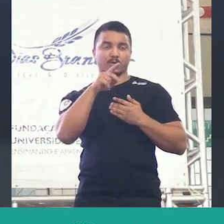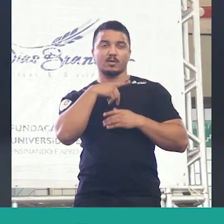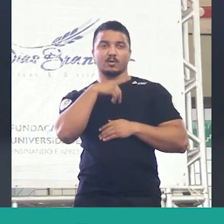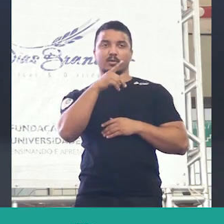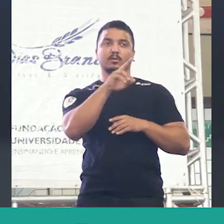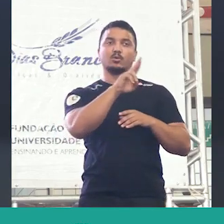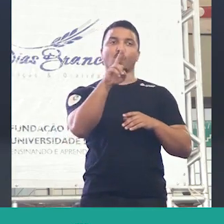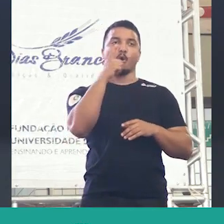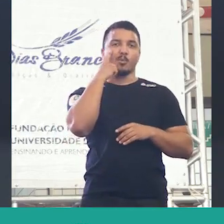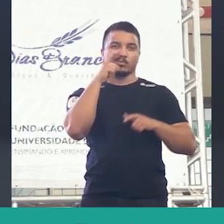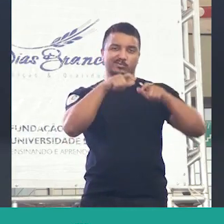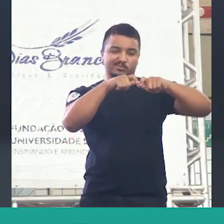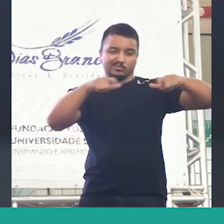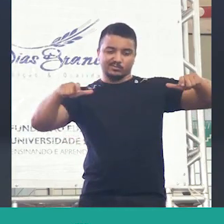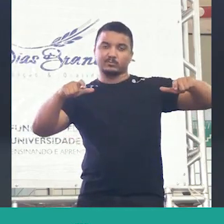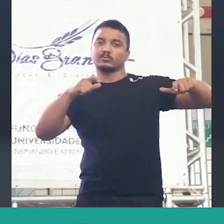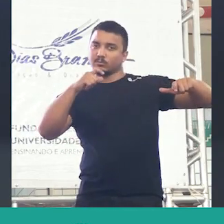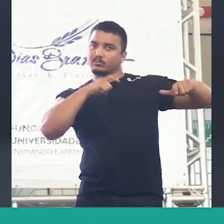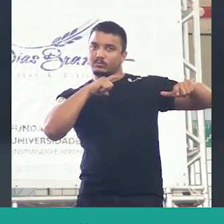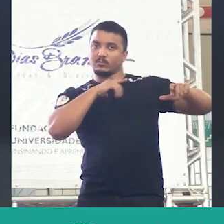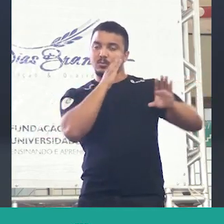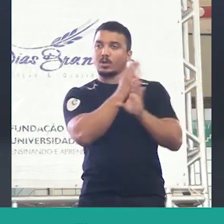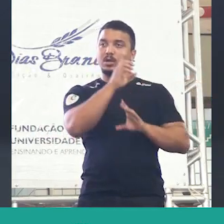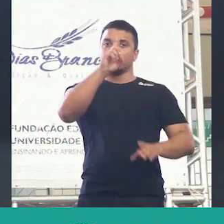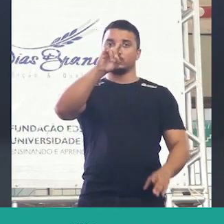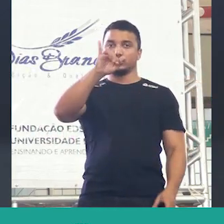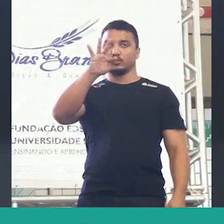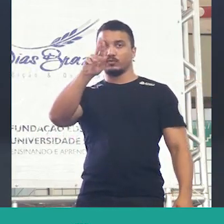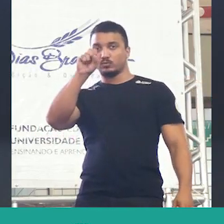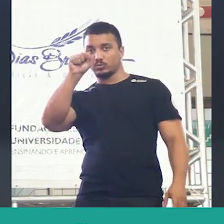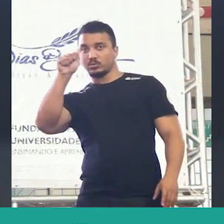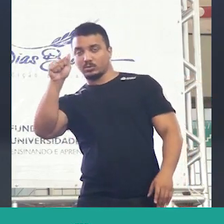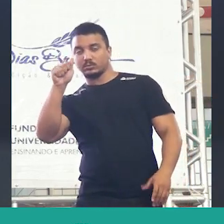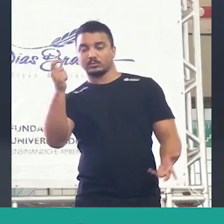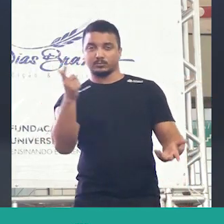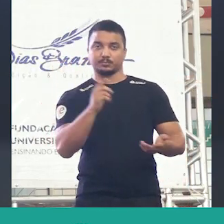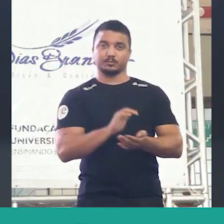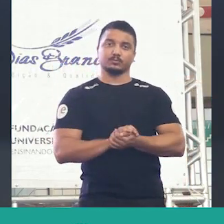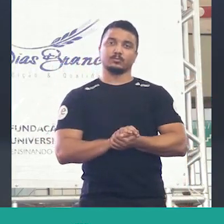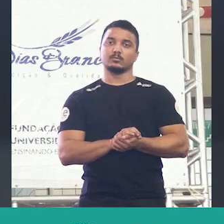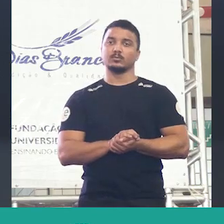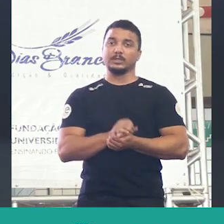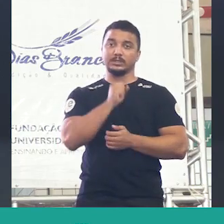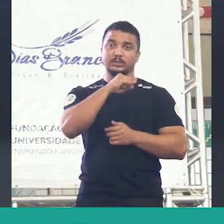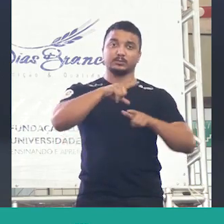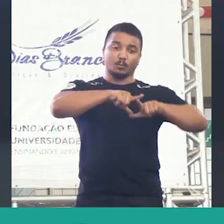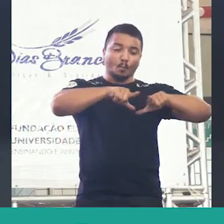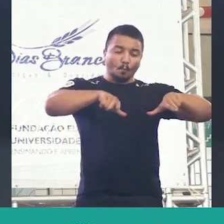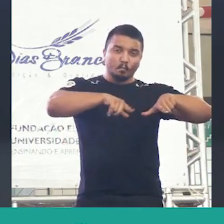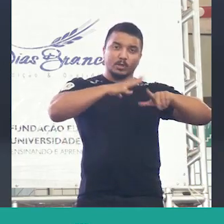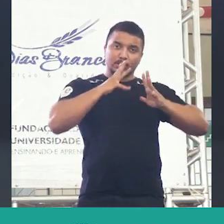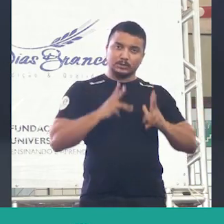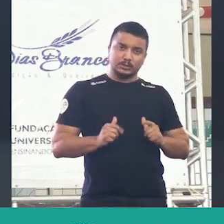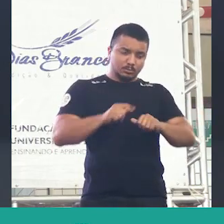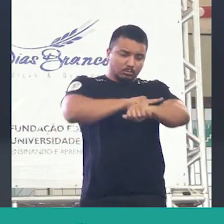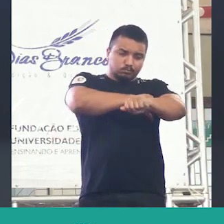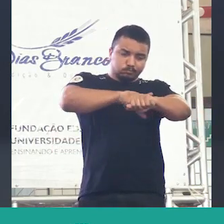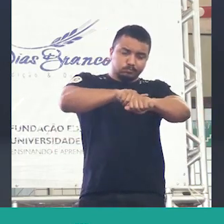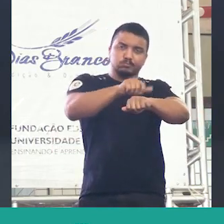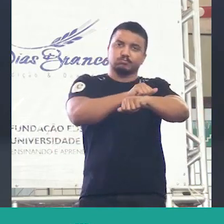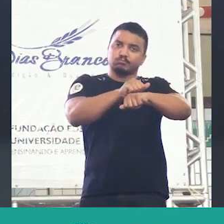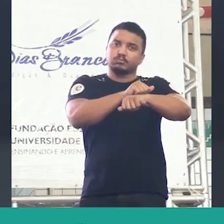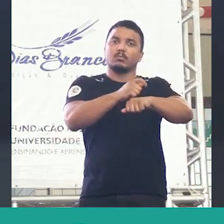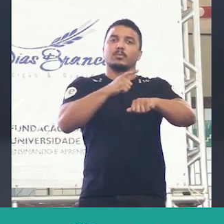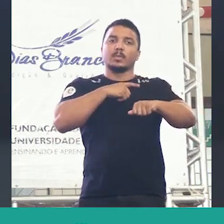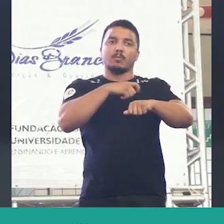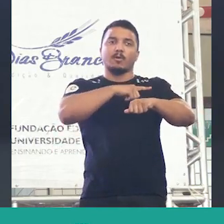Fortaleza. Por quê? Porque ali é uma superfície difusa. A luz está batendo, refletindo para o meu olho. Se ali fosse uma superfície regular, eu